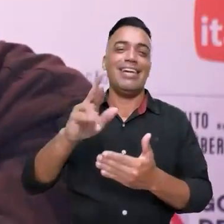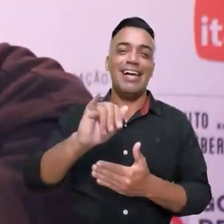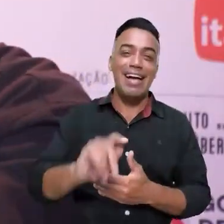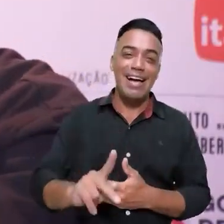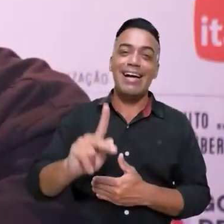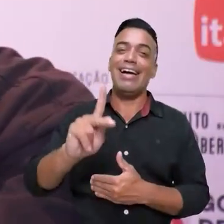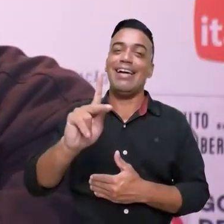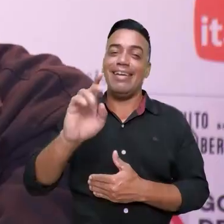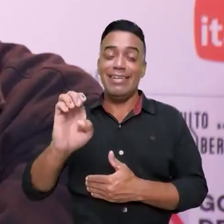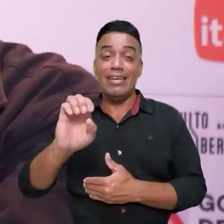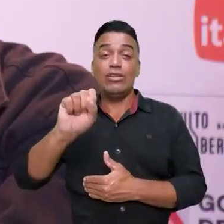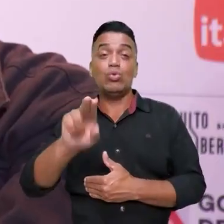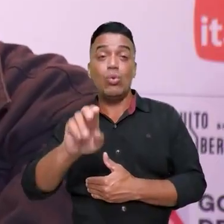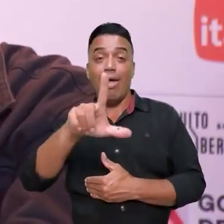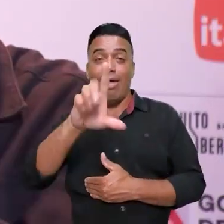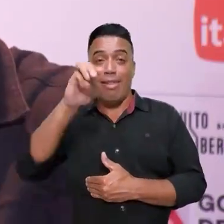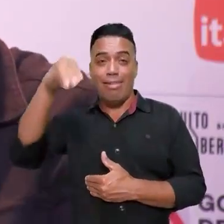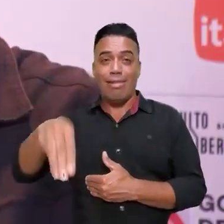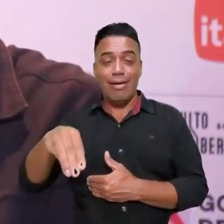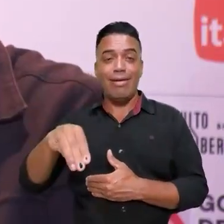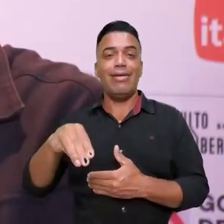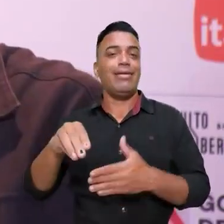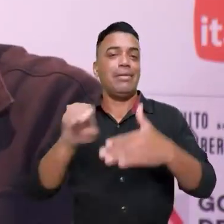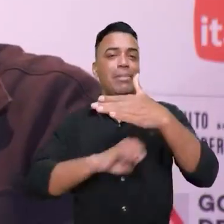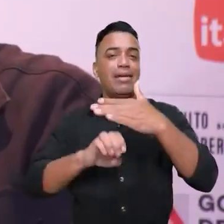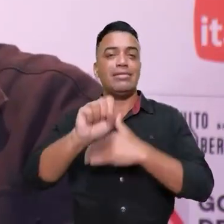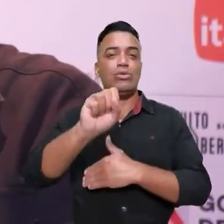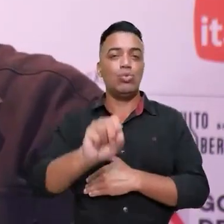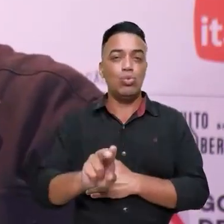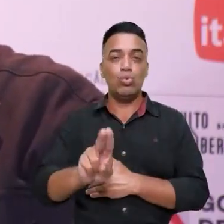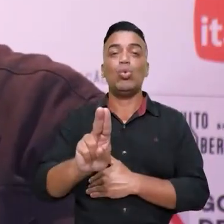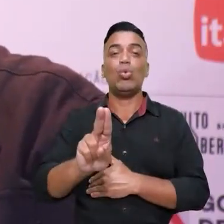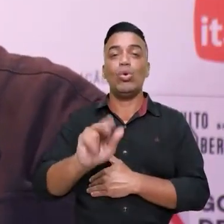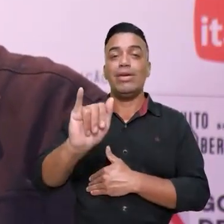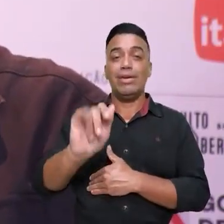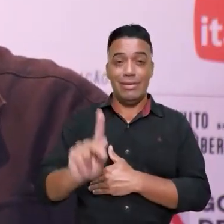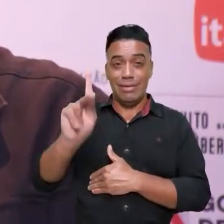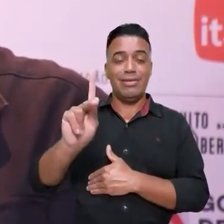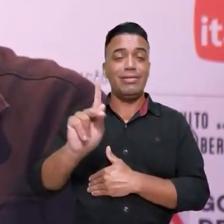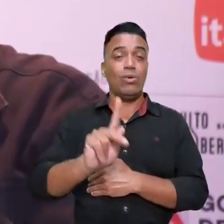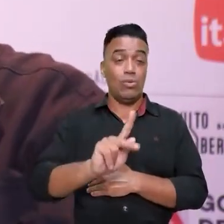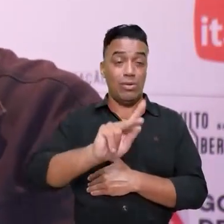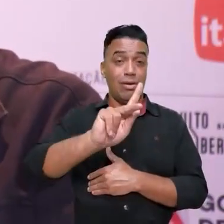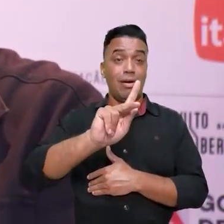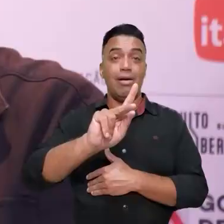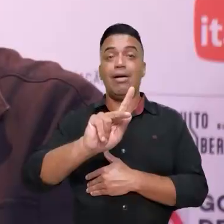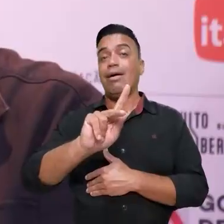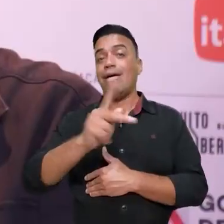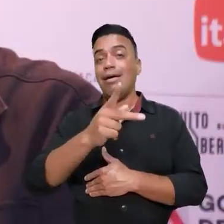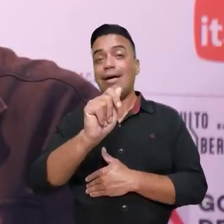da editora Suic, porque eu trouxe, né, o Raik foi um